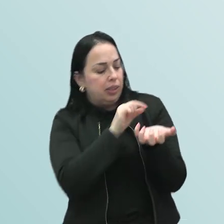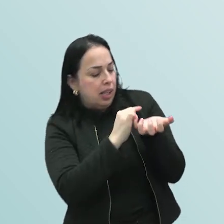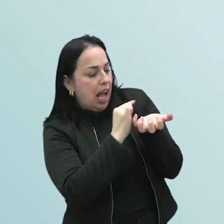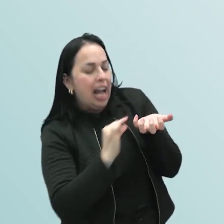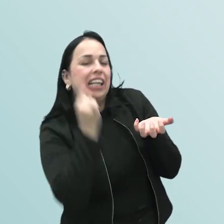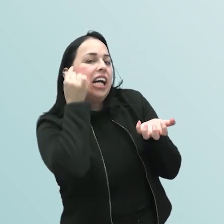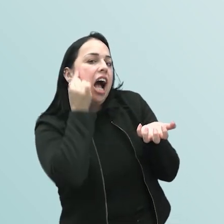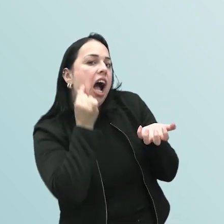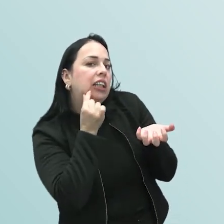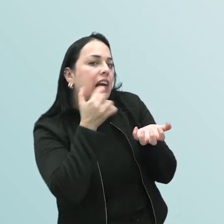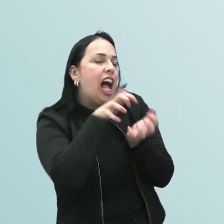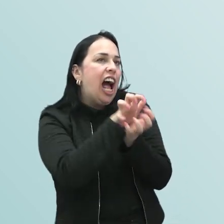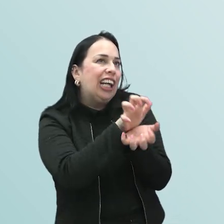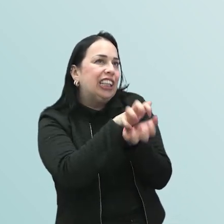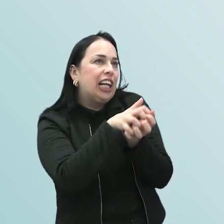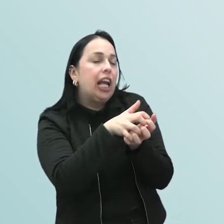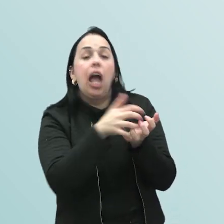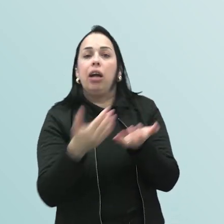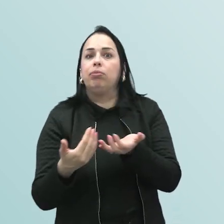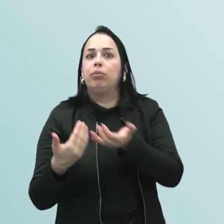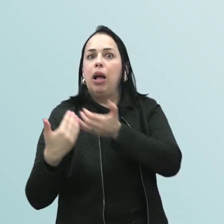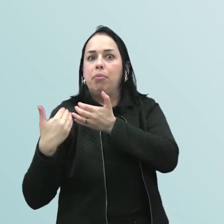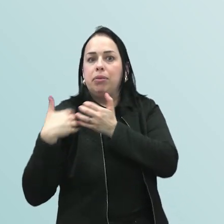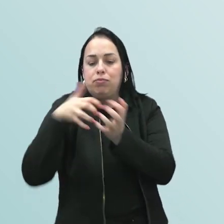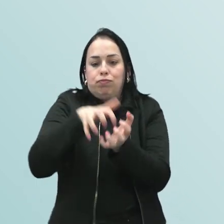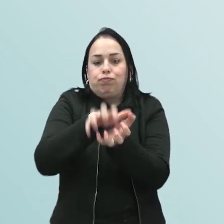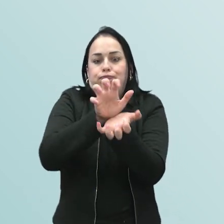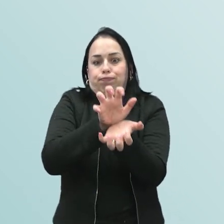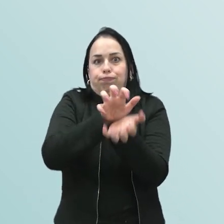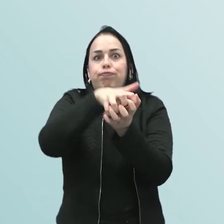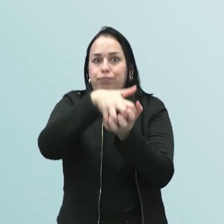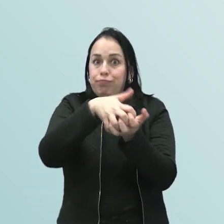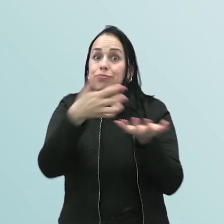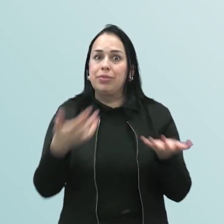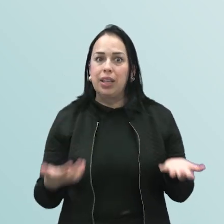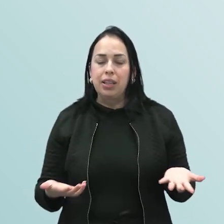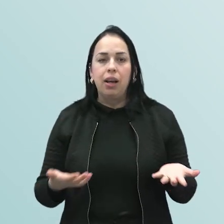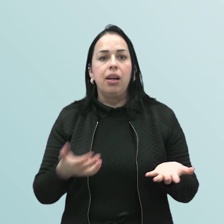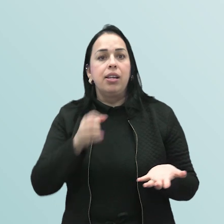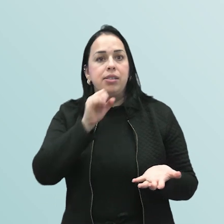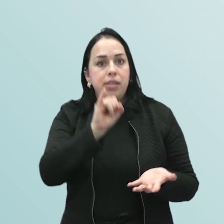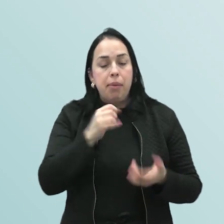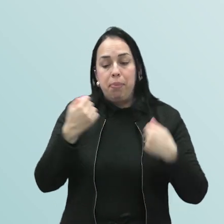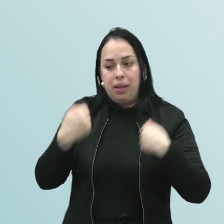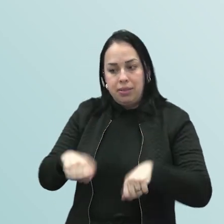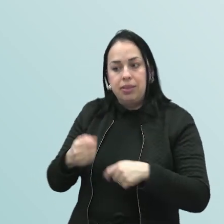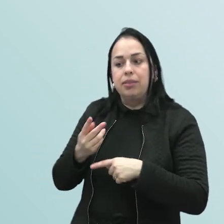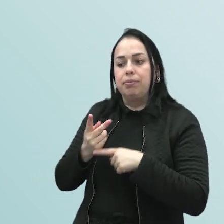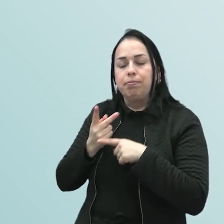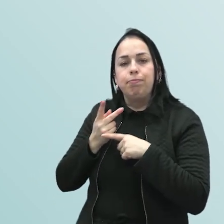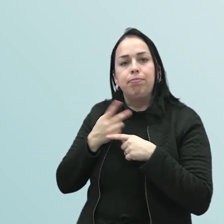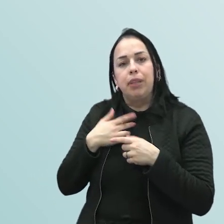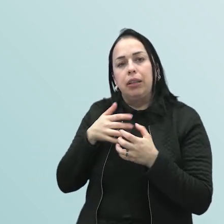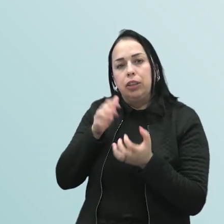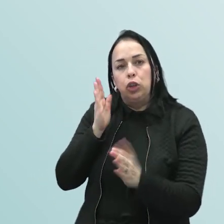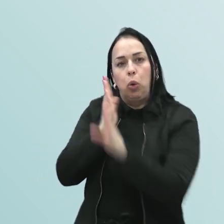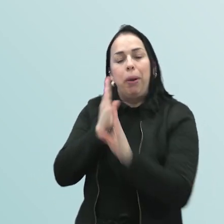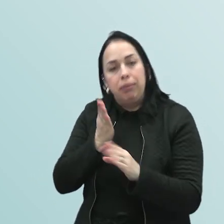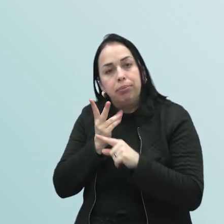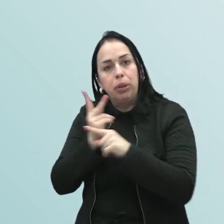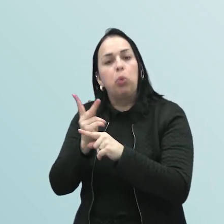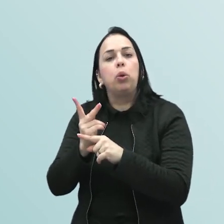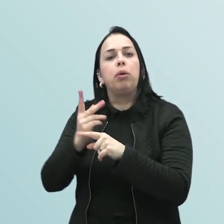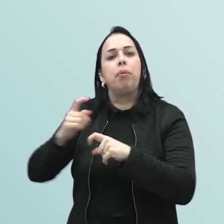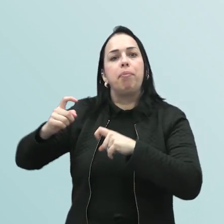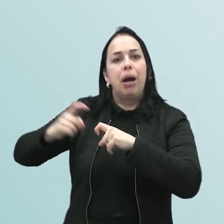da mandíbula, que é o responsável por abrir e fechar a nossa boca. Então, se faz necessário você procurar um especialista para que a gente